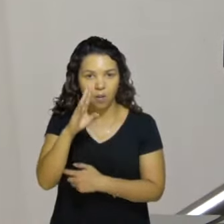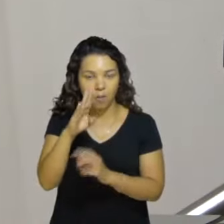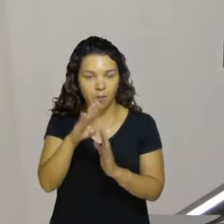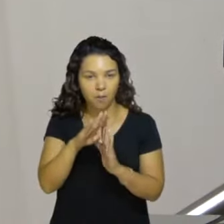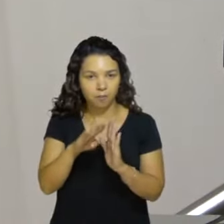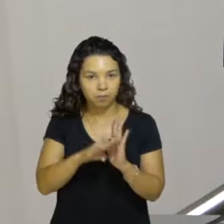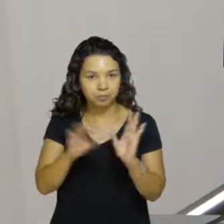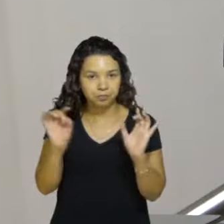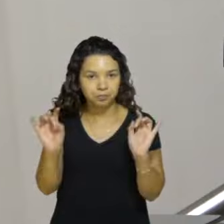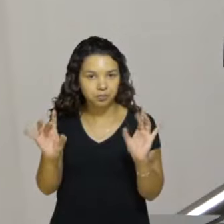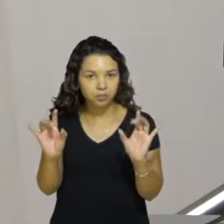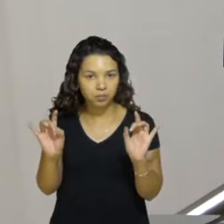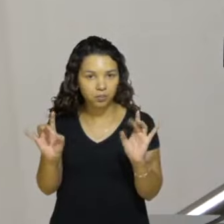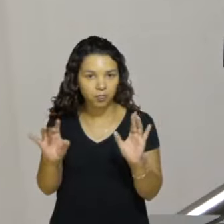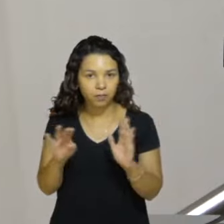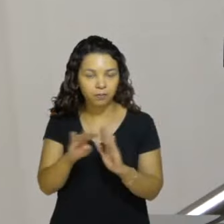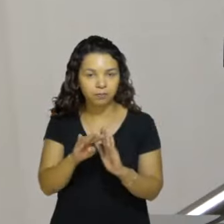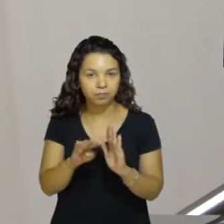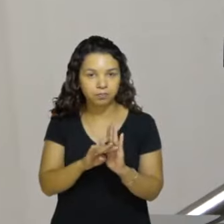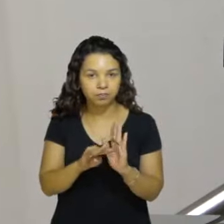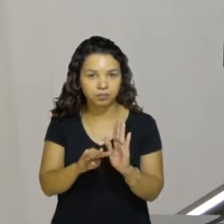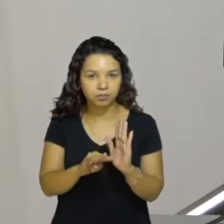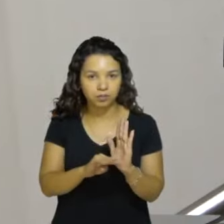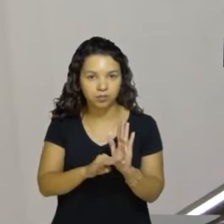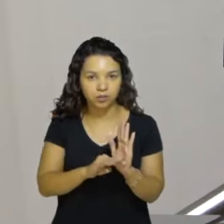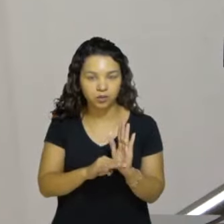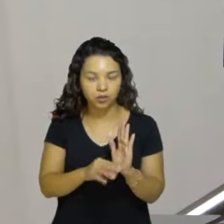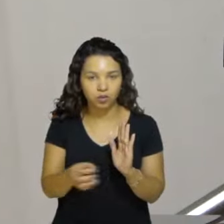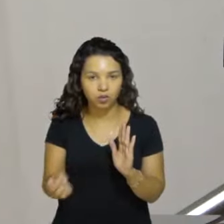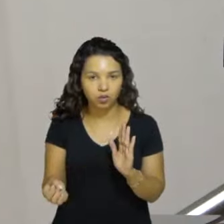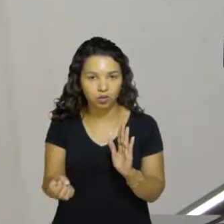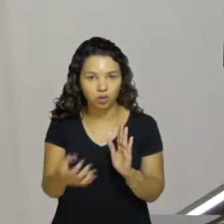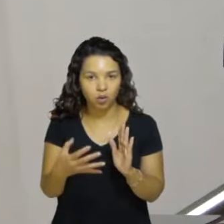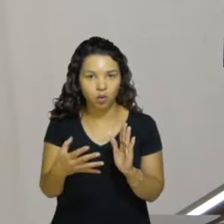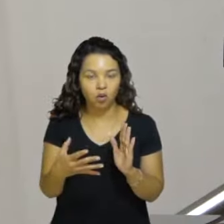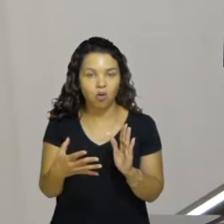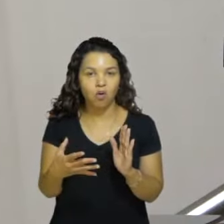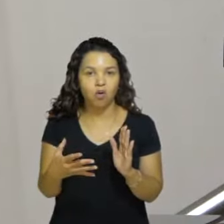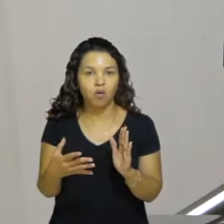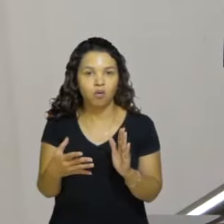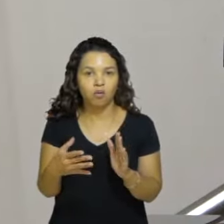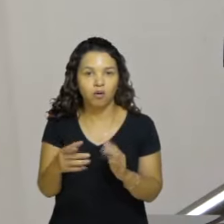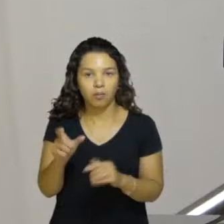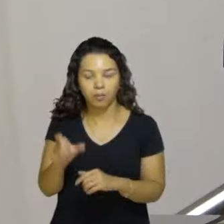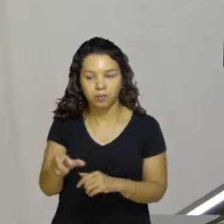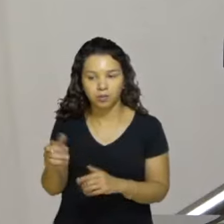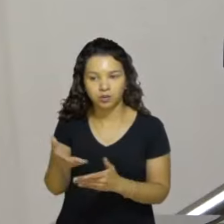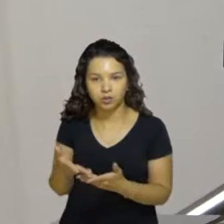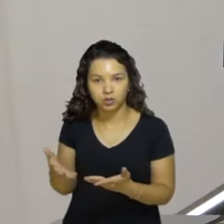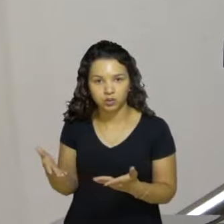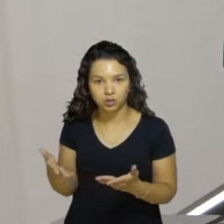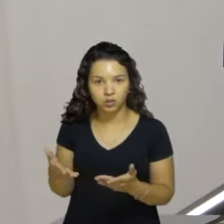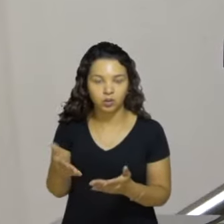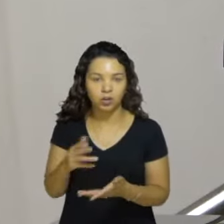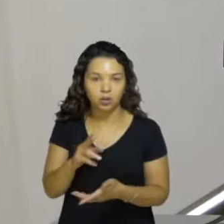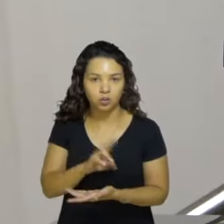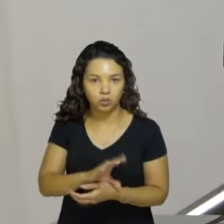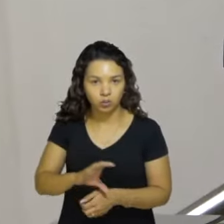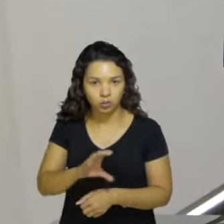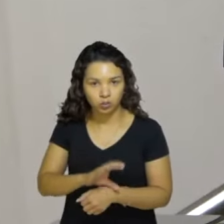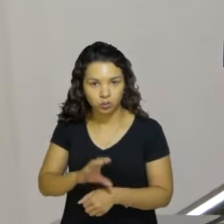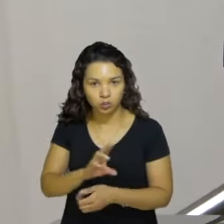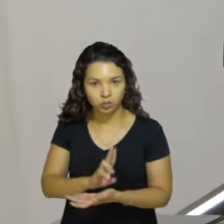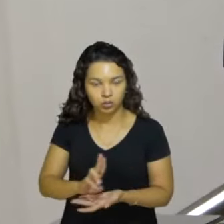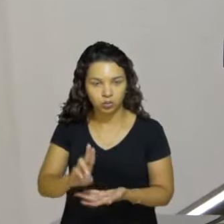um programa que traz uma nova roupagem para quem está fazendo a universidade no sistema